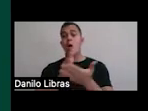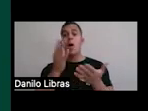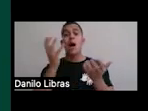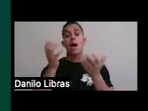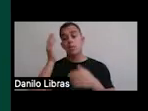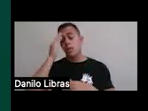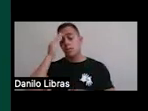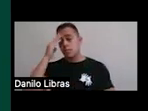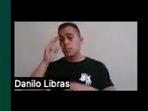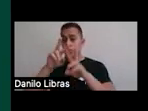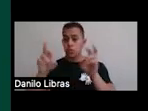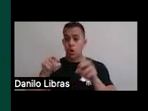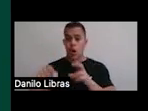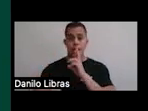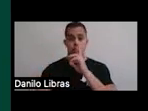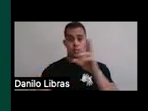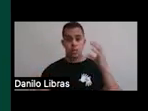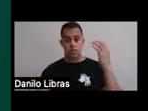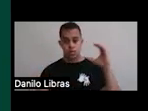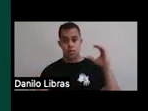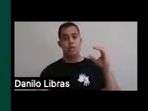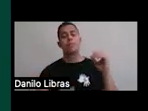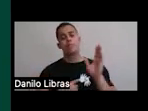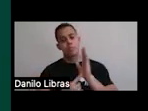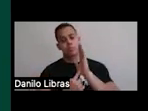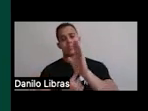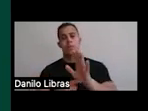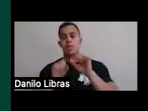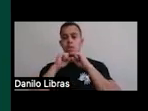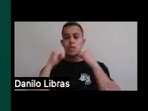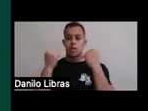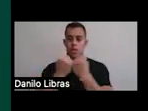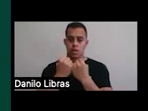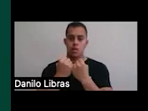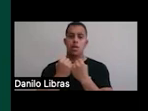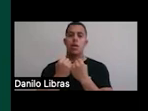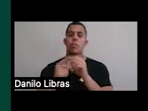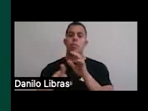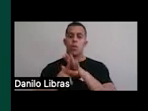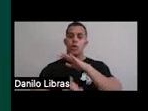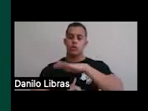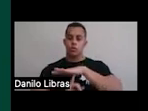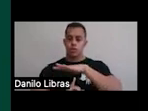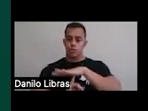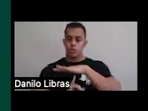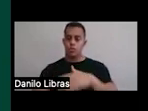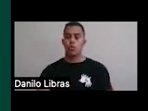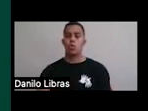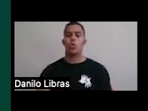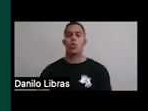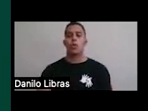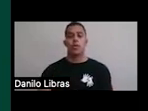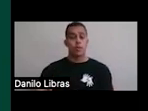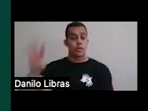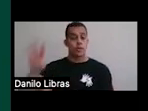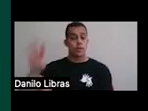resultados científicos, eu vou apresentar o seminário ALB aqui do Instituto que é